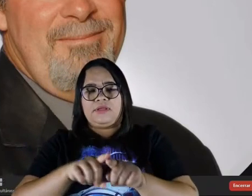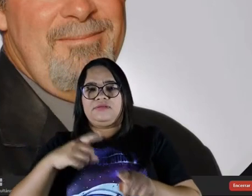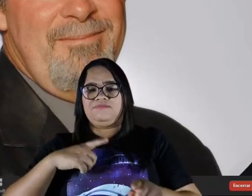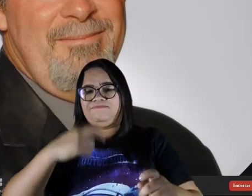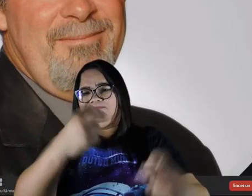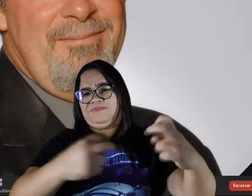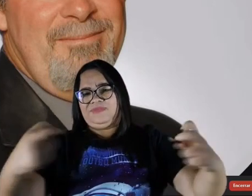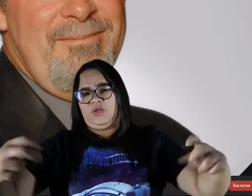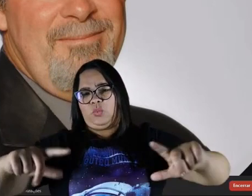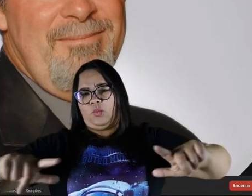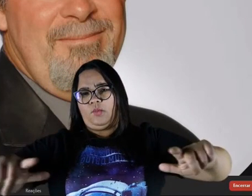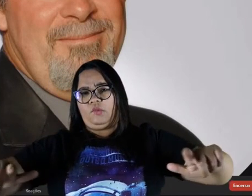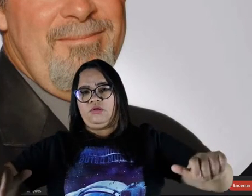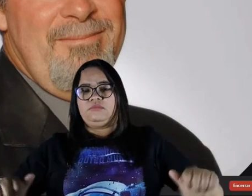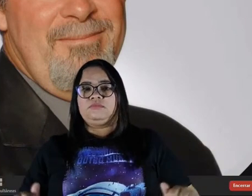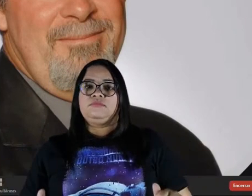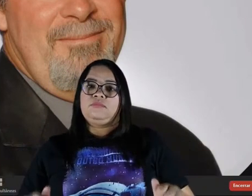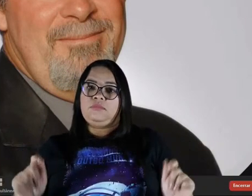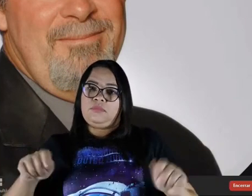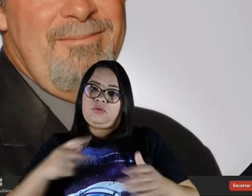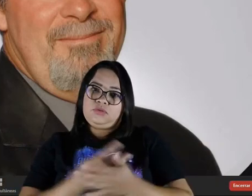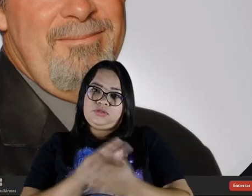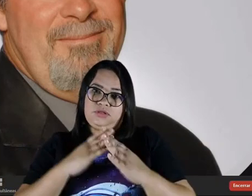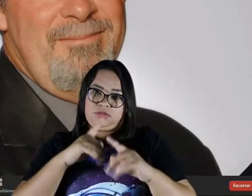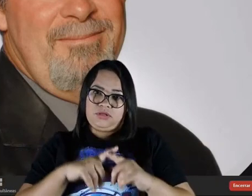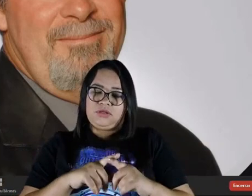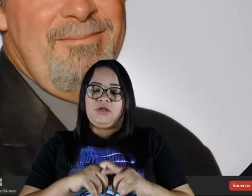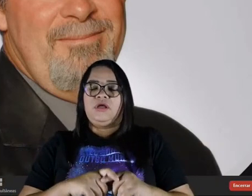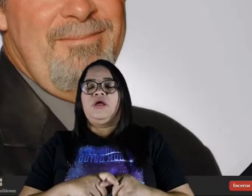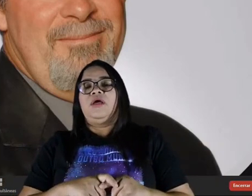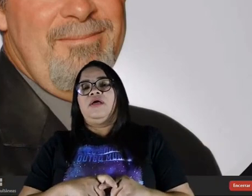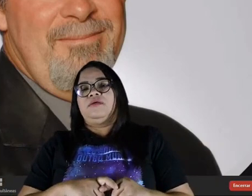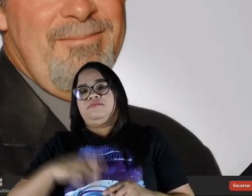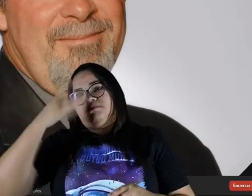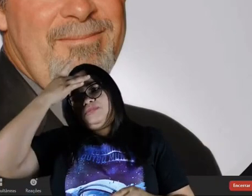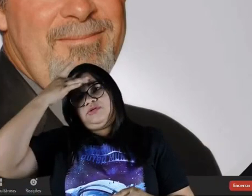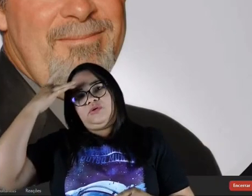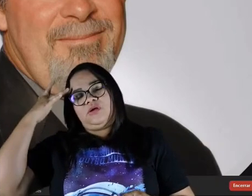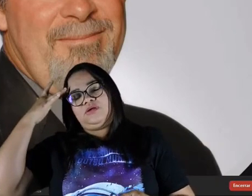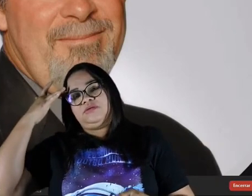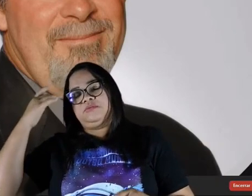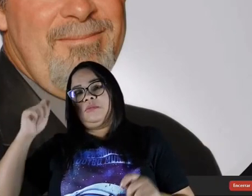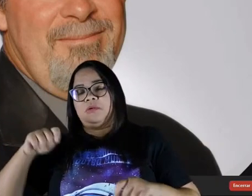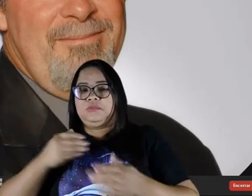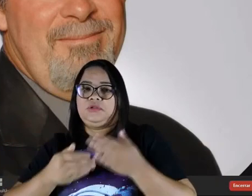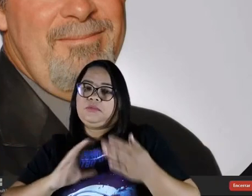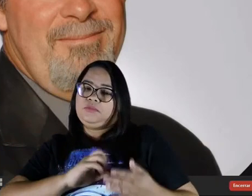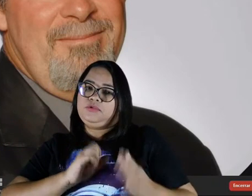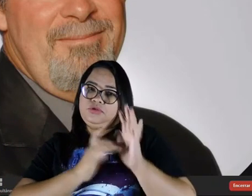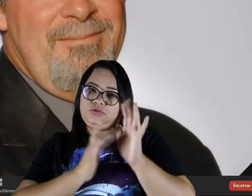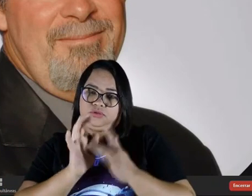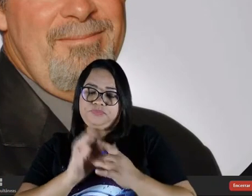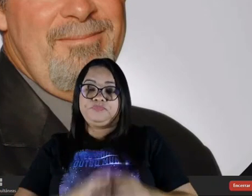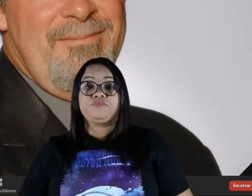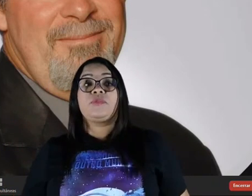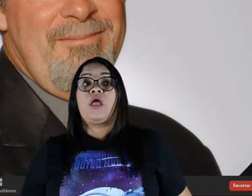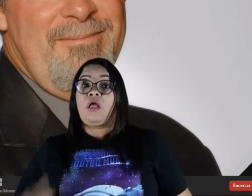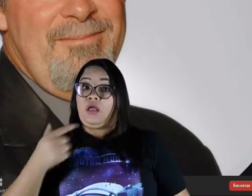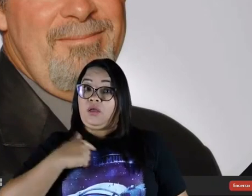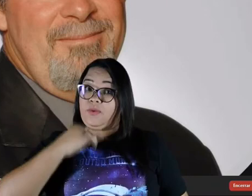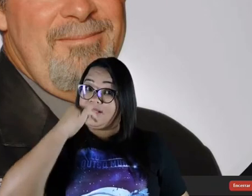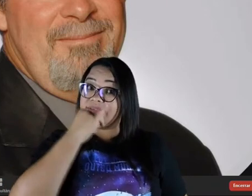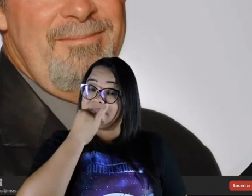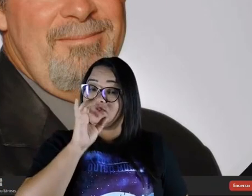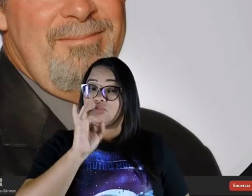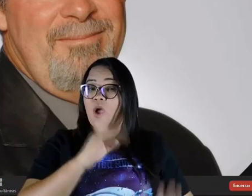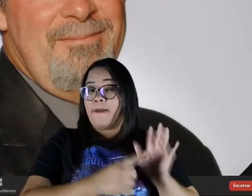de afeição por Cristo. Esses dois comentários e o exemplo que eu dei são apenas para introduzir a problemática da